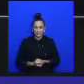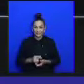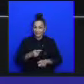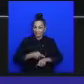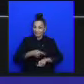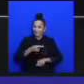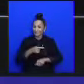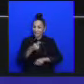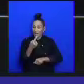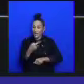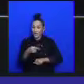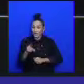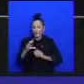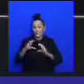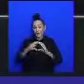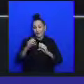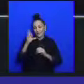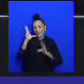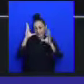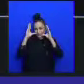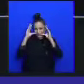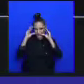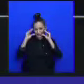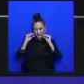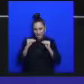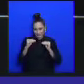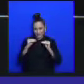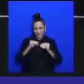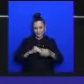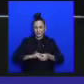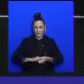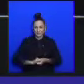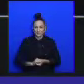E agora sim, a última bola da noite.